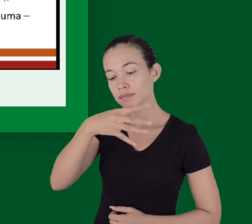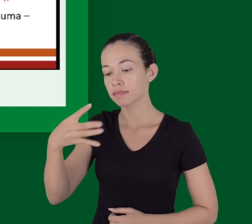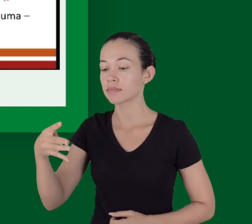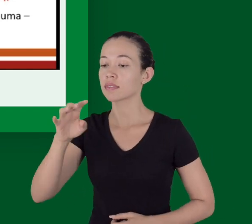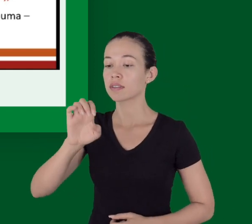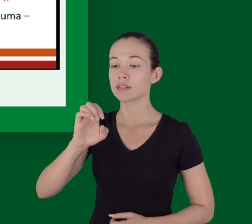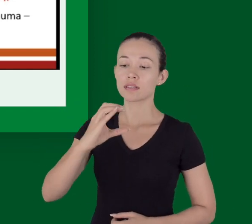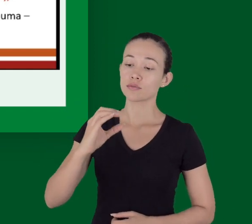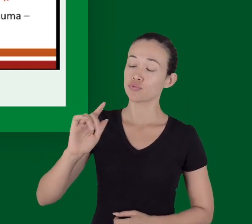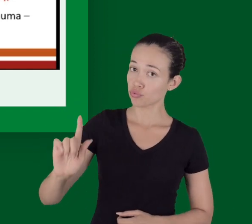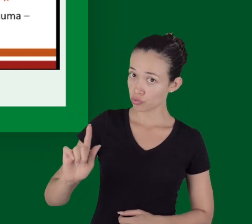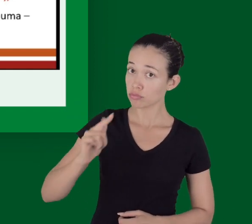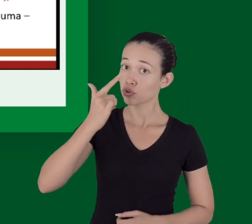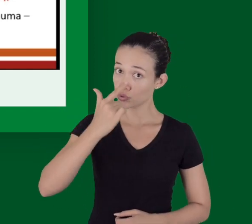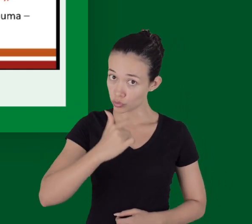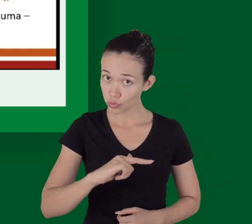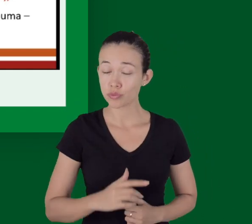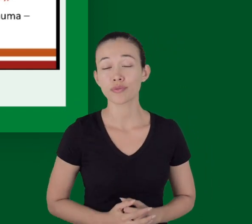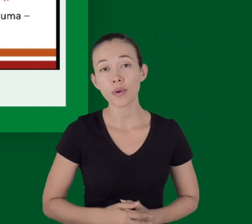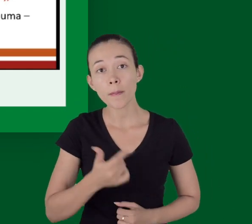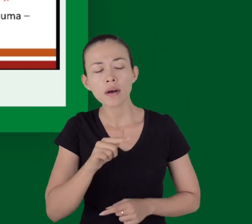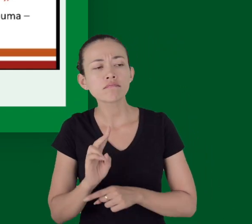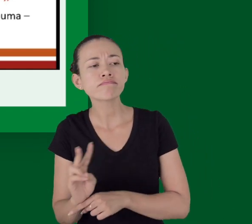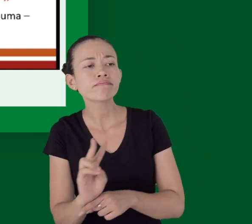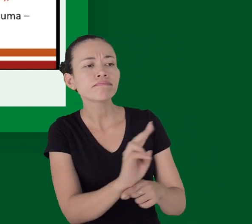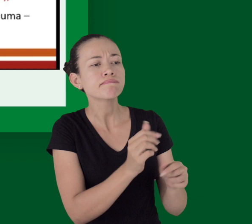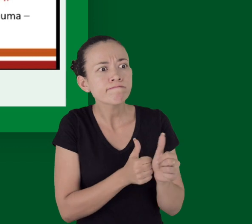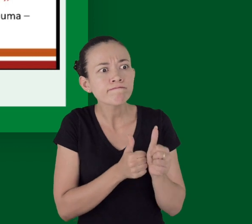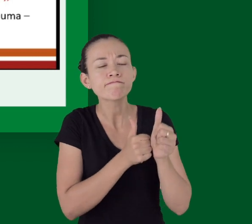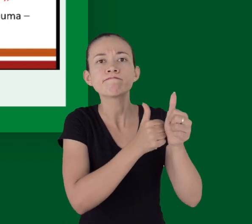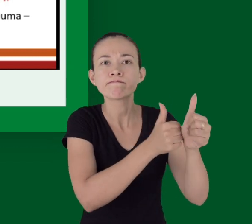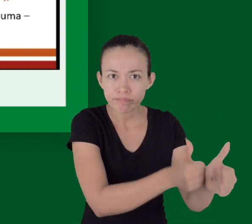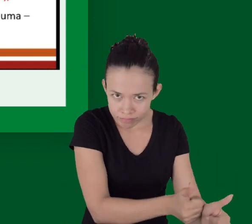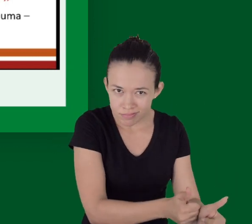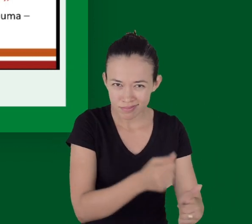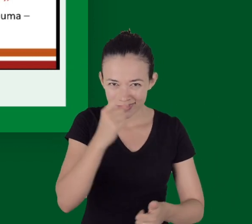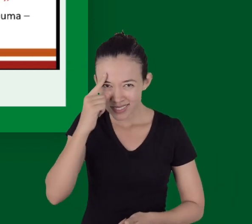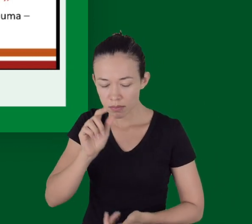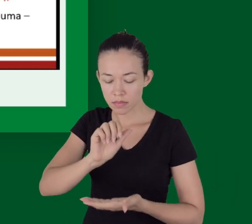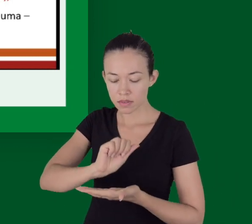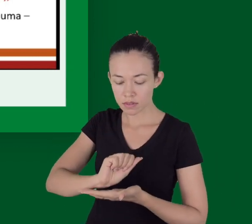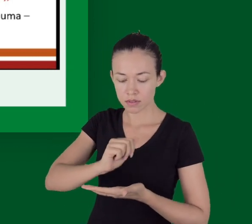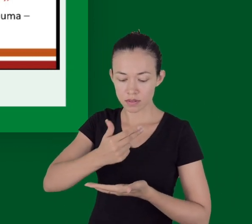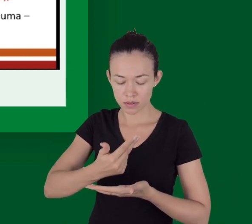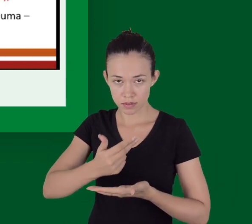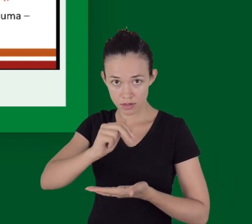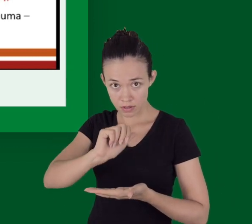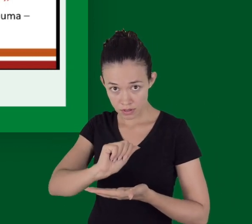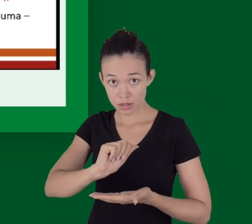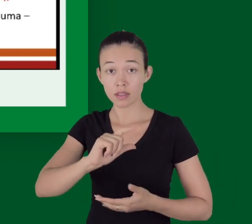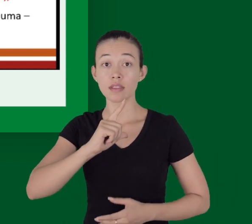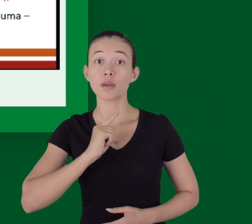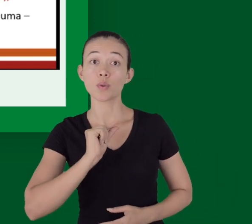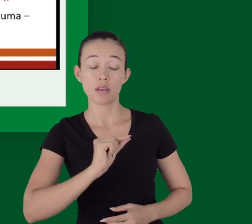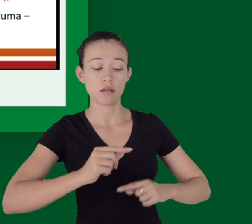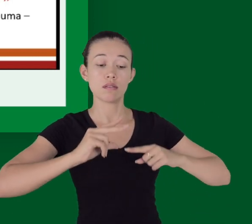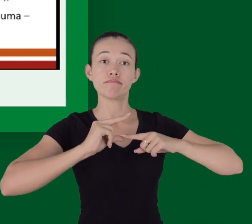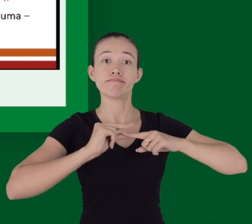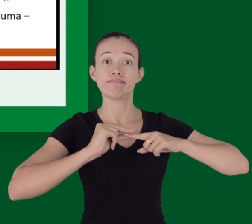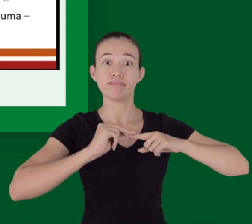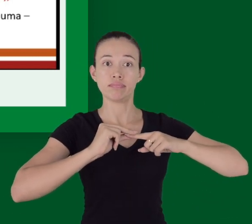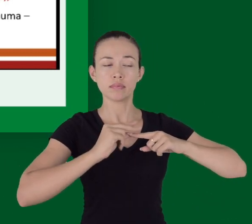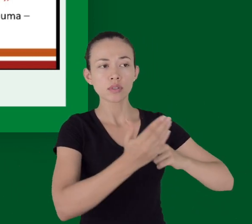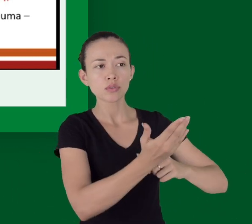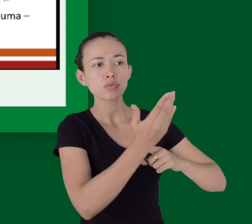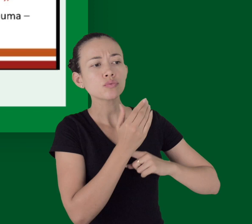criteriosamente função motora, função sensitiva, função neurológica, repetir o Glasgow, monitorizar esse paciente se ele não foi monitorizado até agora, dentro dos postos